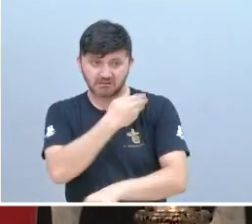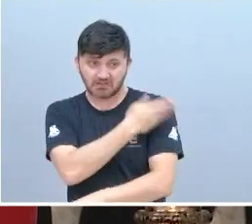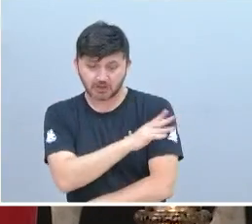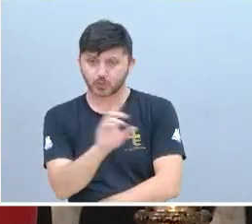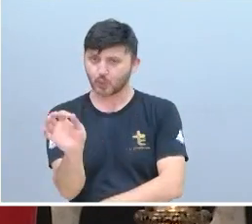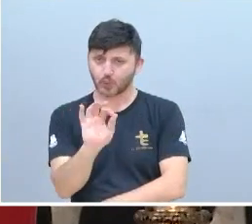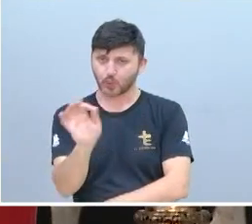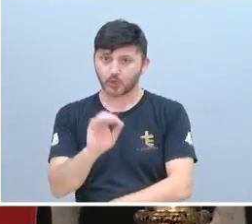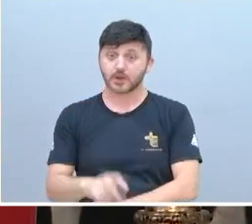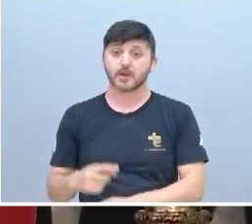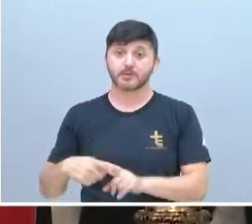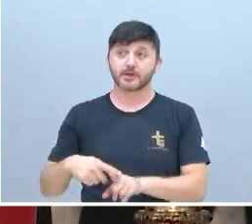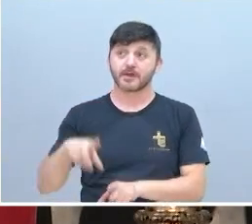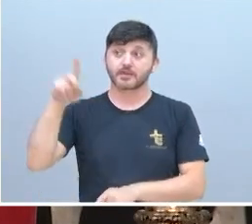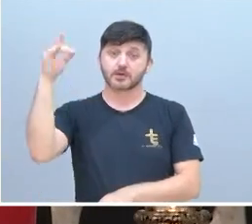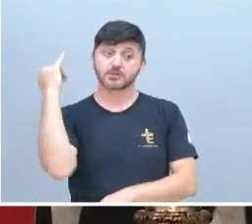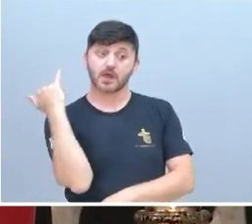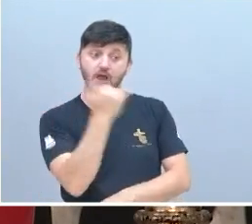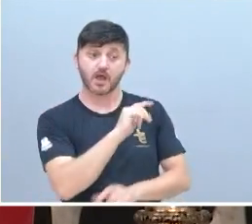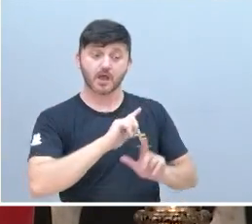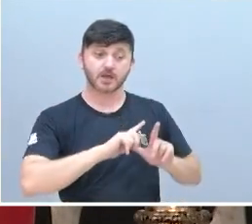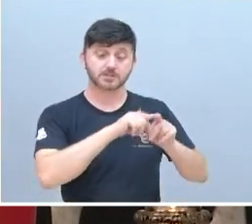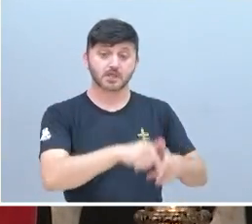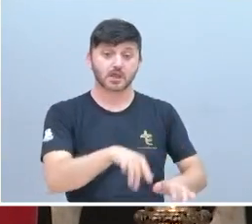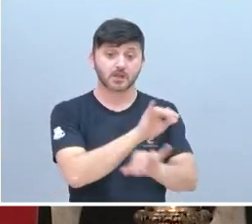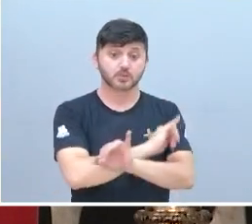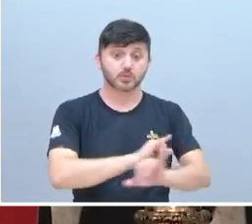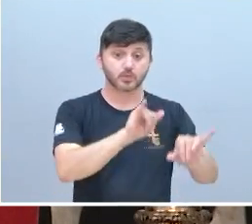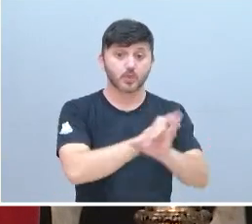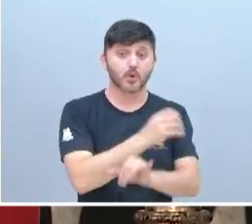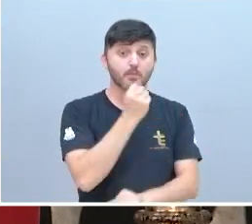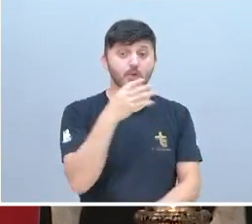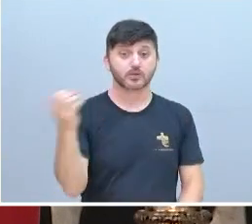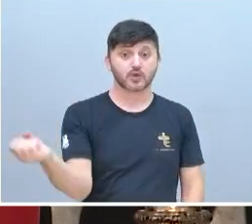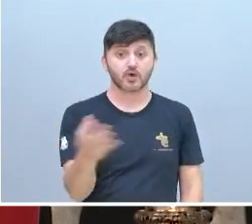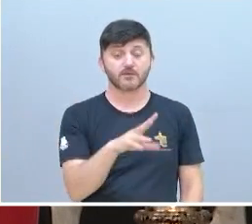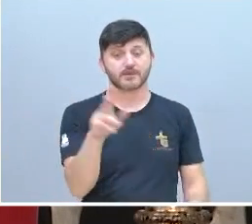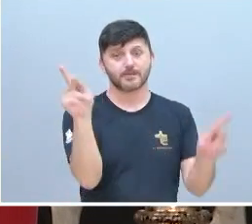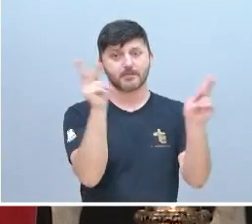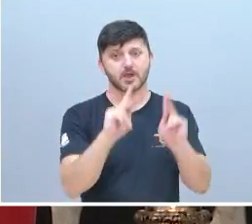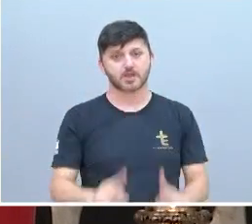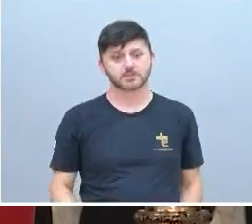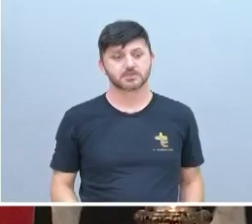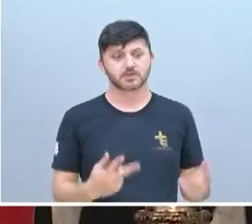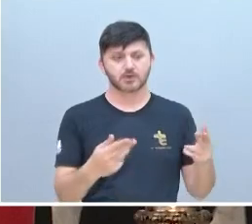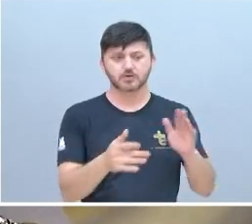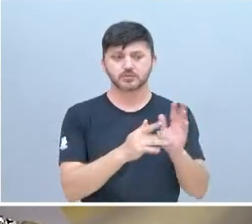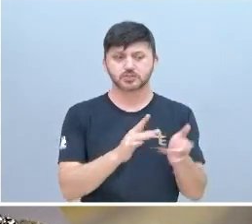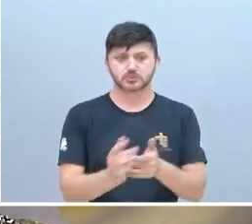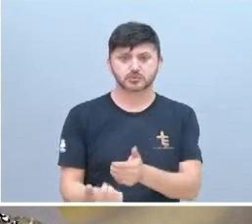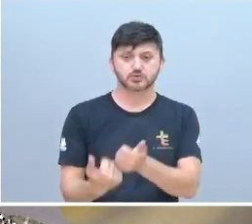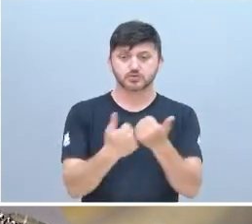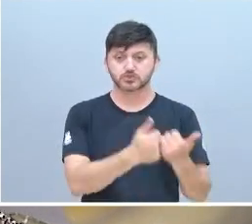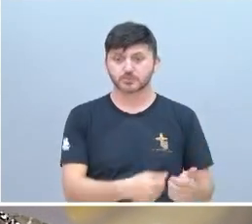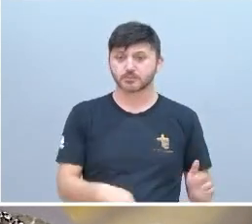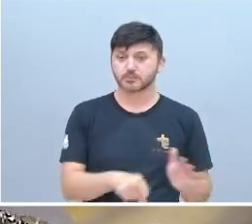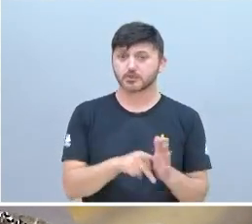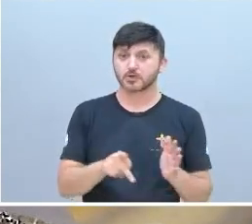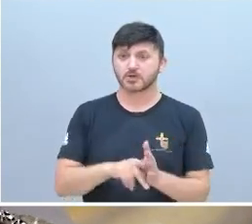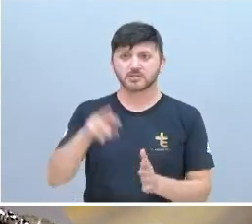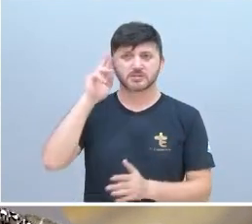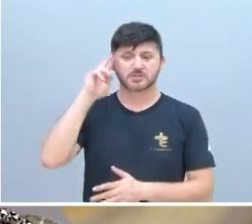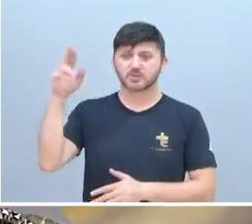aos israelitas e lhes anunciou a boa nova da paz, por meio de Jesus Cristo, que é o Senhor de